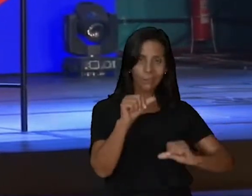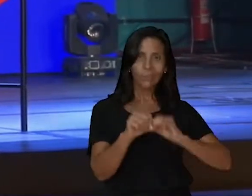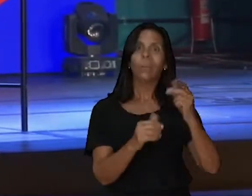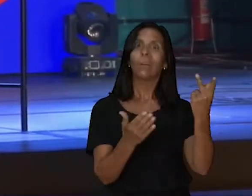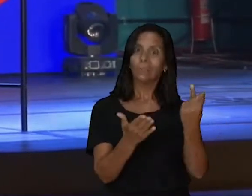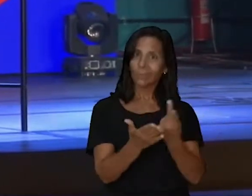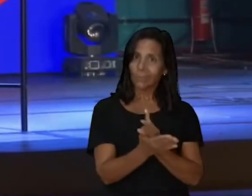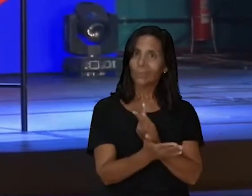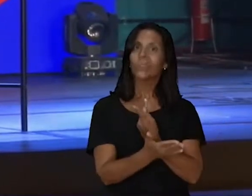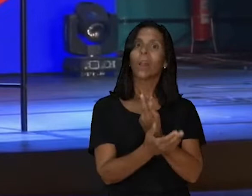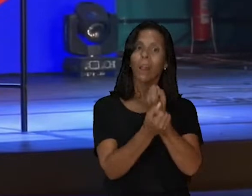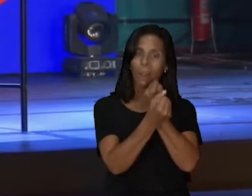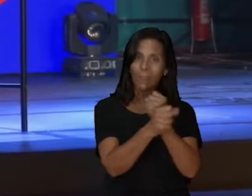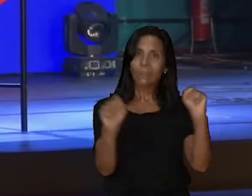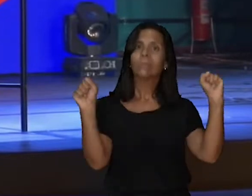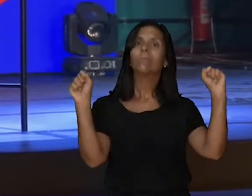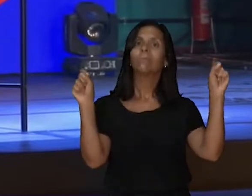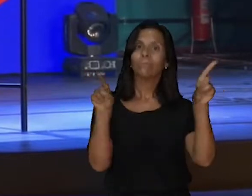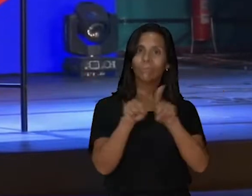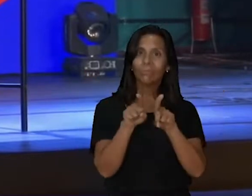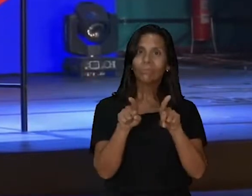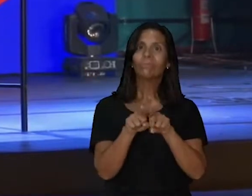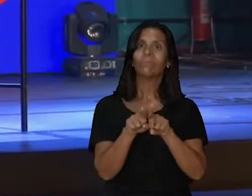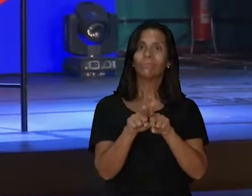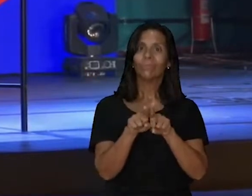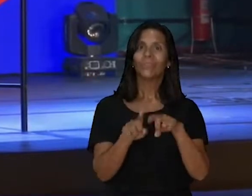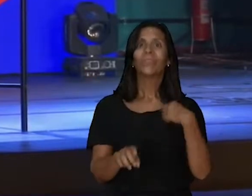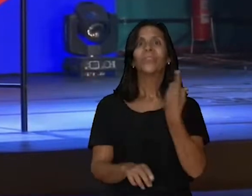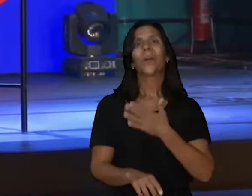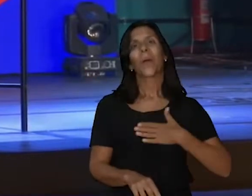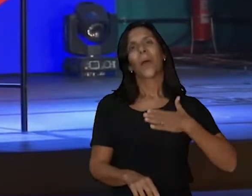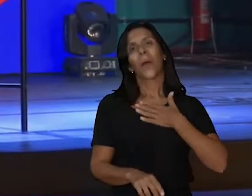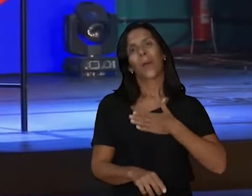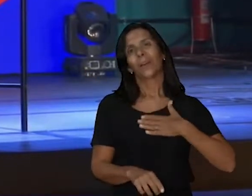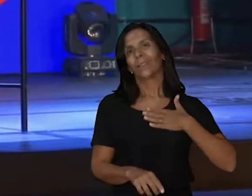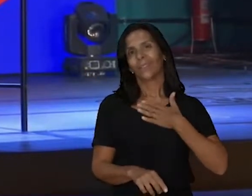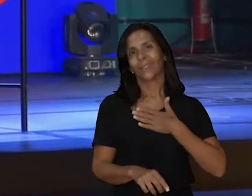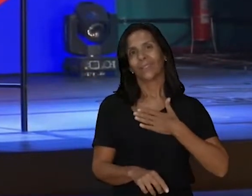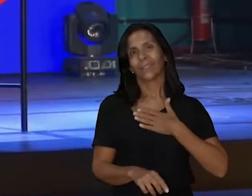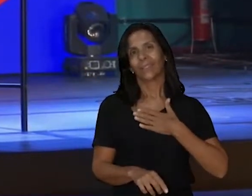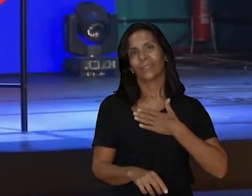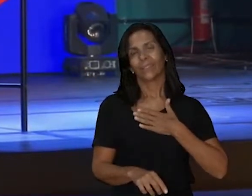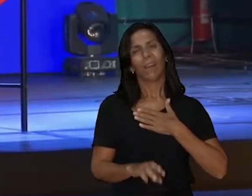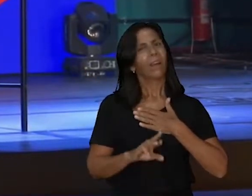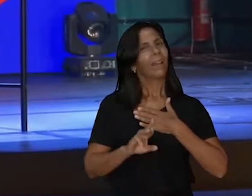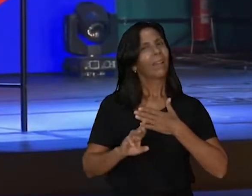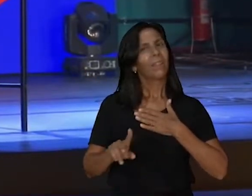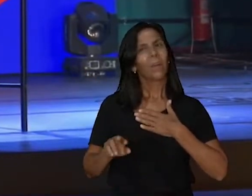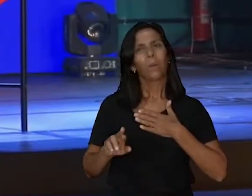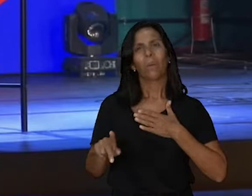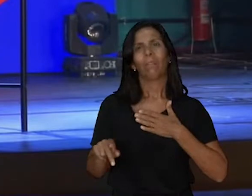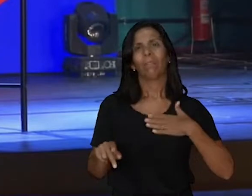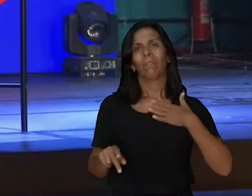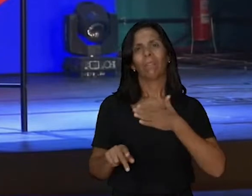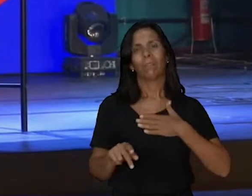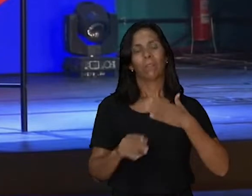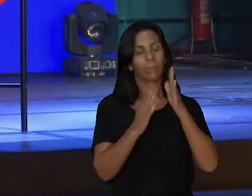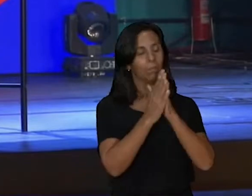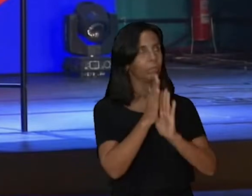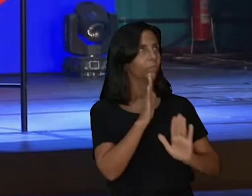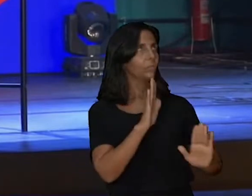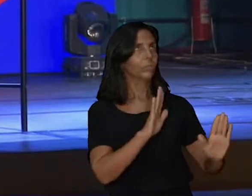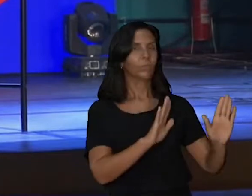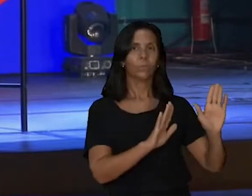nós somos libertos, e nós temos prazer, não a satisfação da adoração